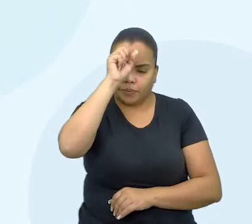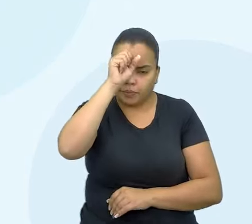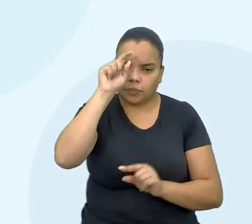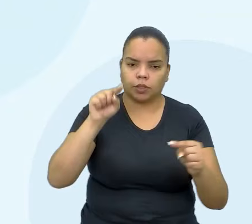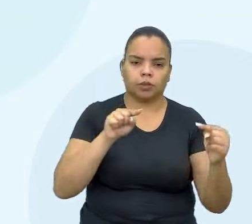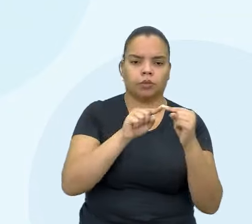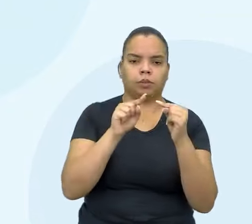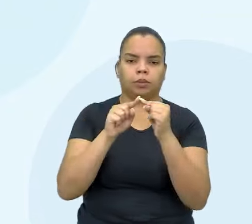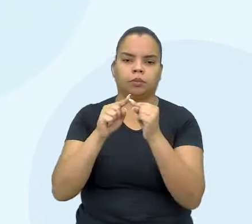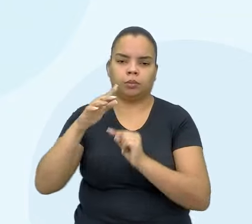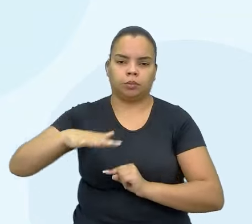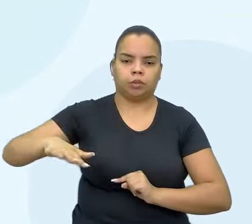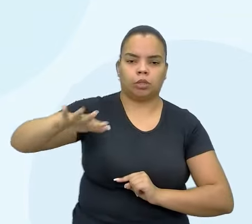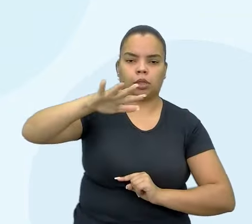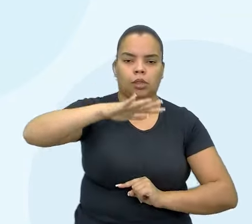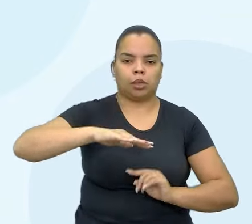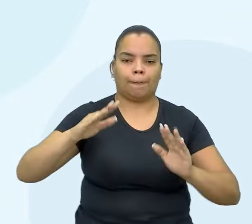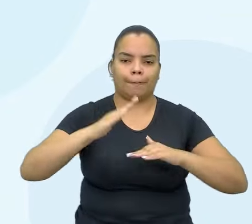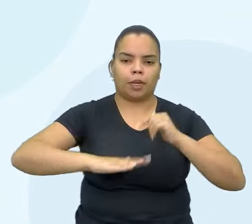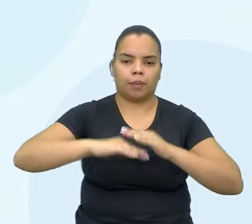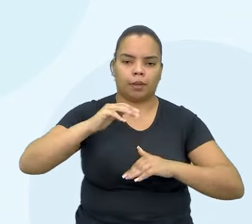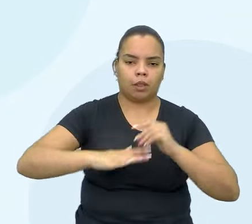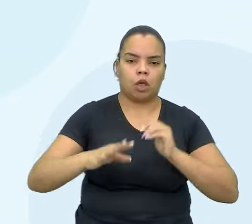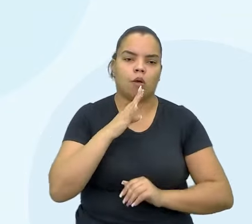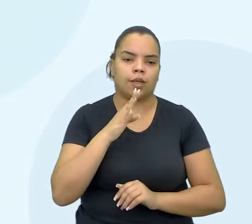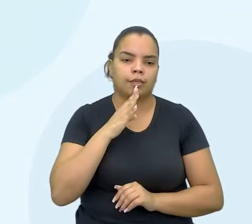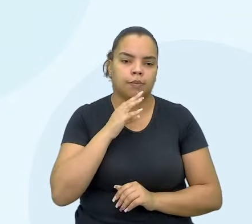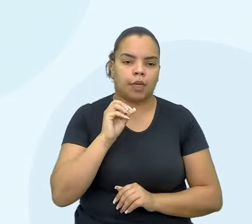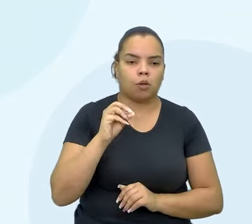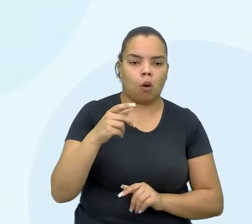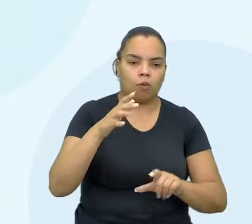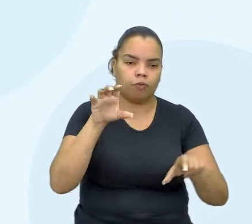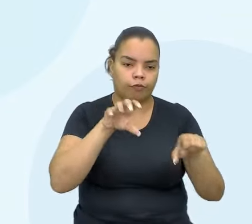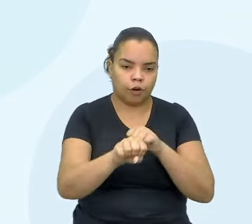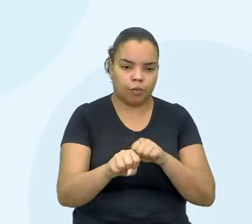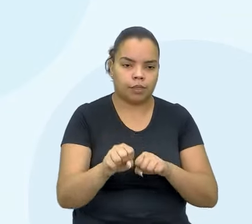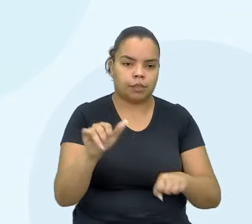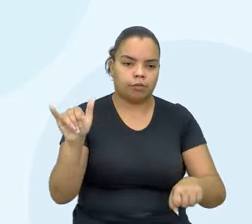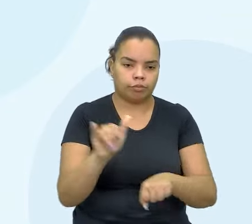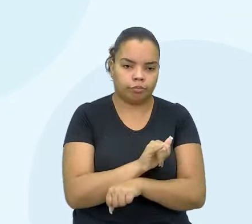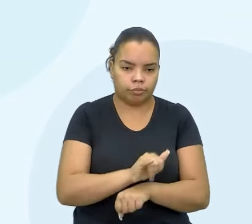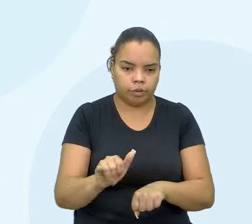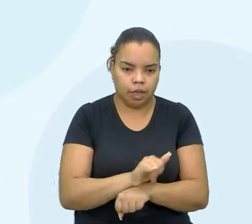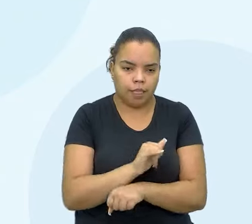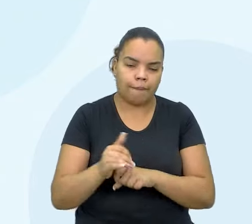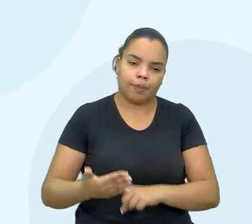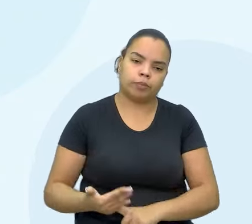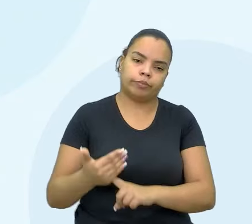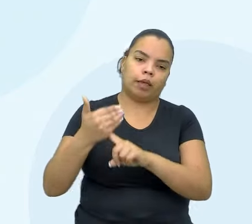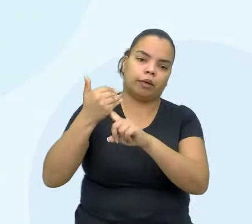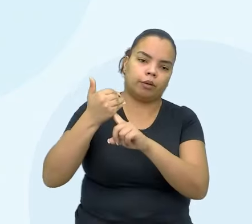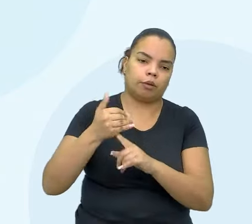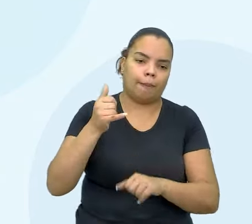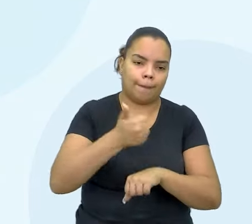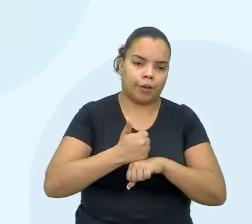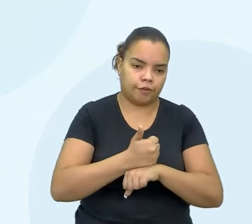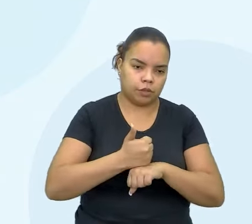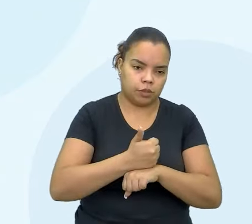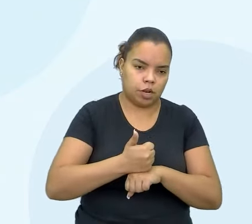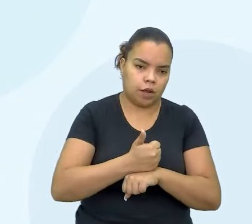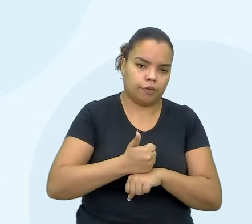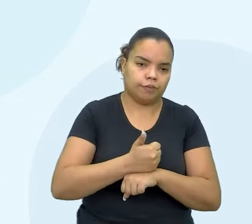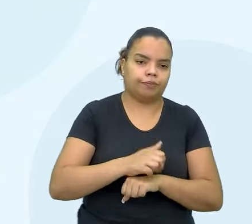competências gerais, às áreas de conhecimento e ou a formação técnica e profissional, que foi o que eu acabei de falar para vocês. A FGB, né, que é a formação geral